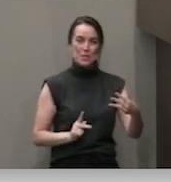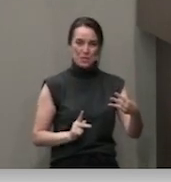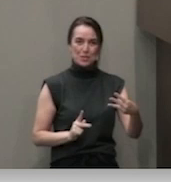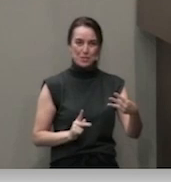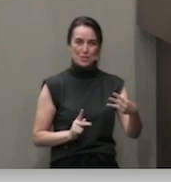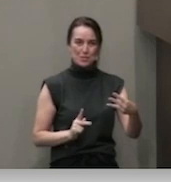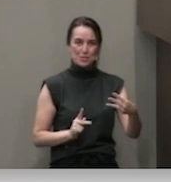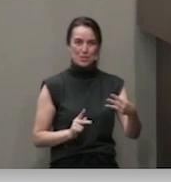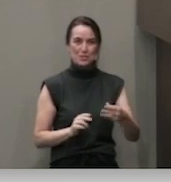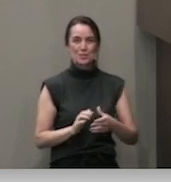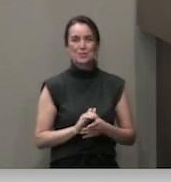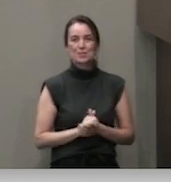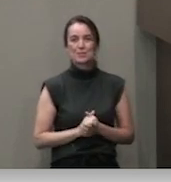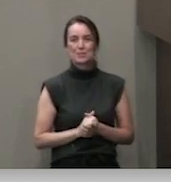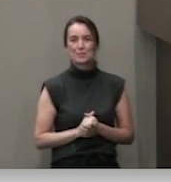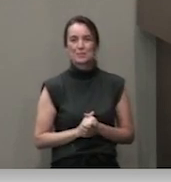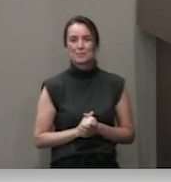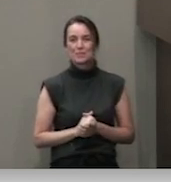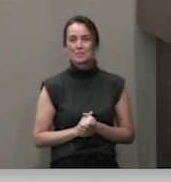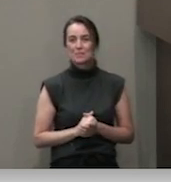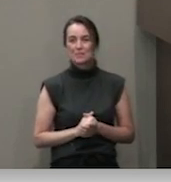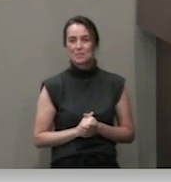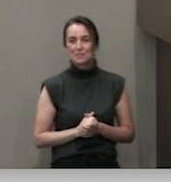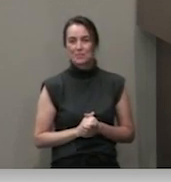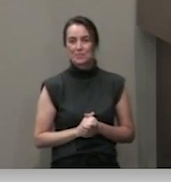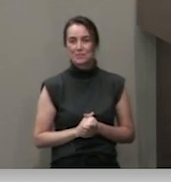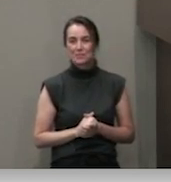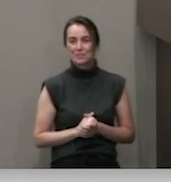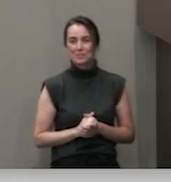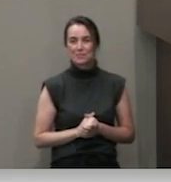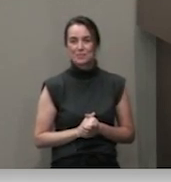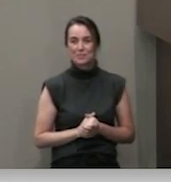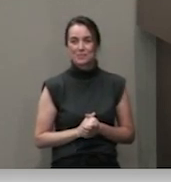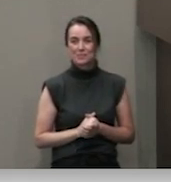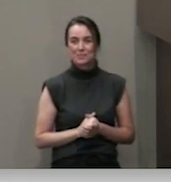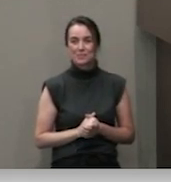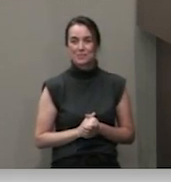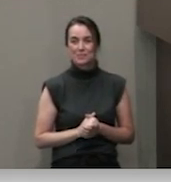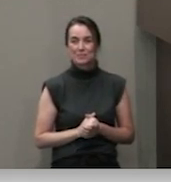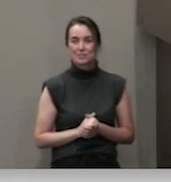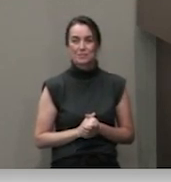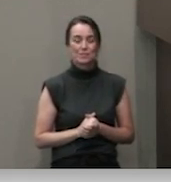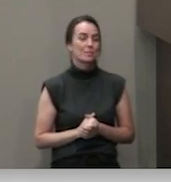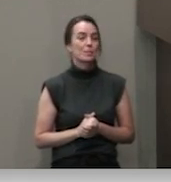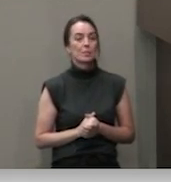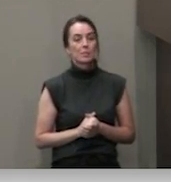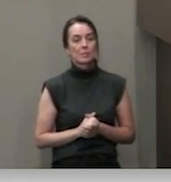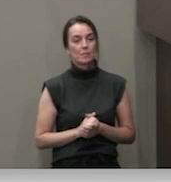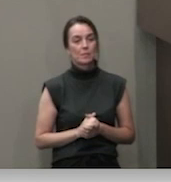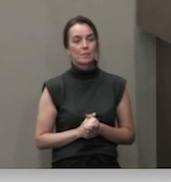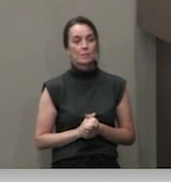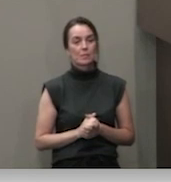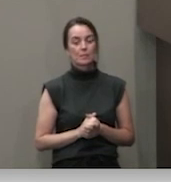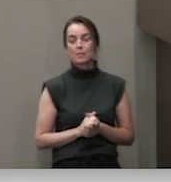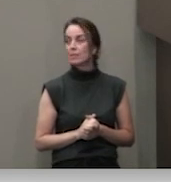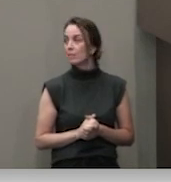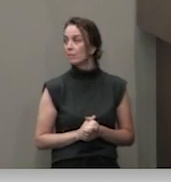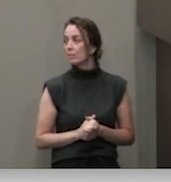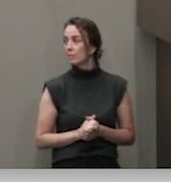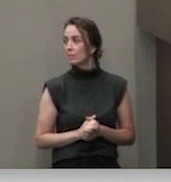mundo né mas vou fazer um esforço tá a senhora assume a condição dos trabalhos